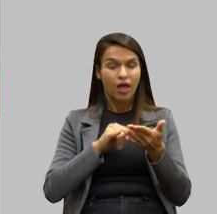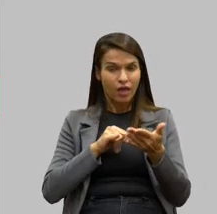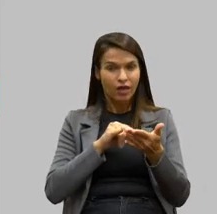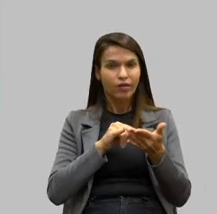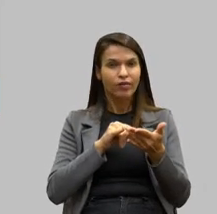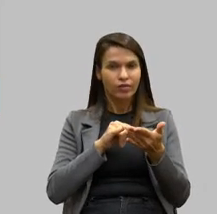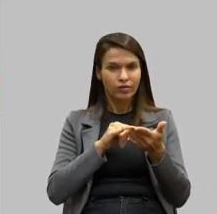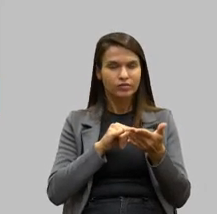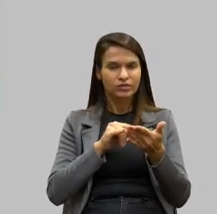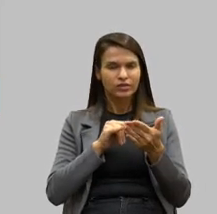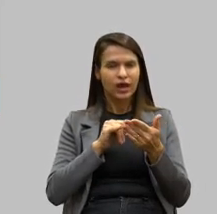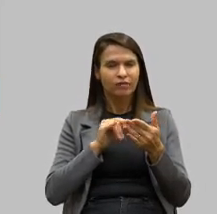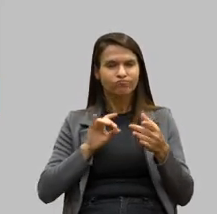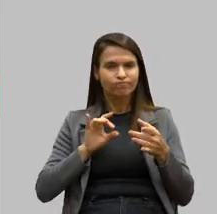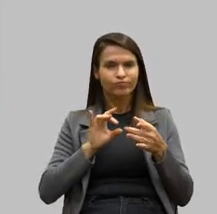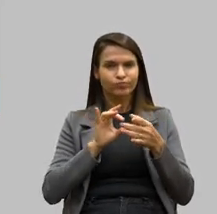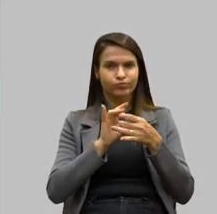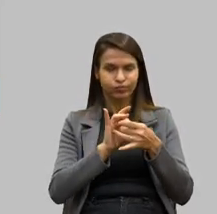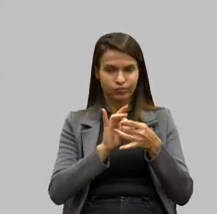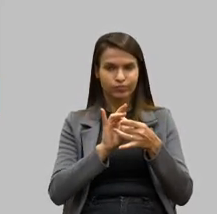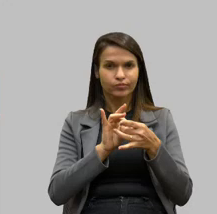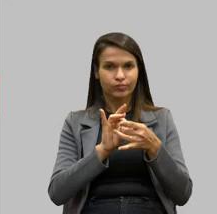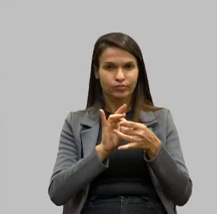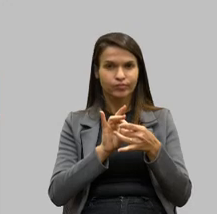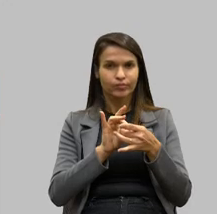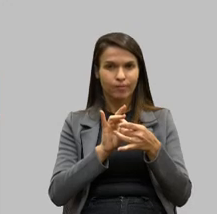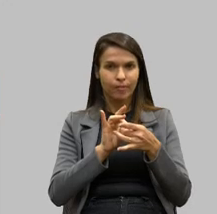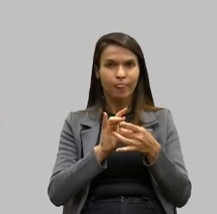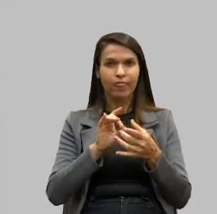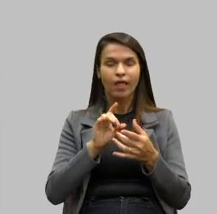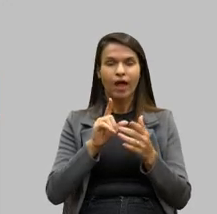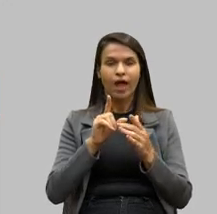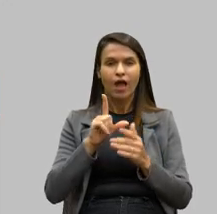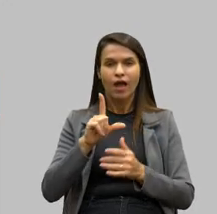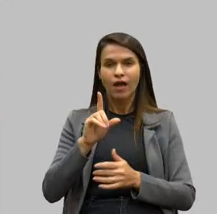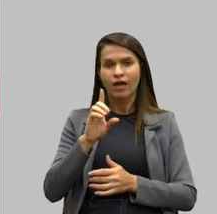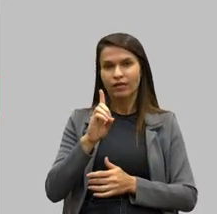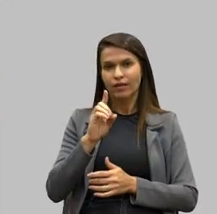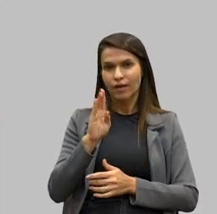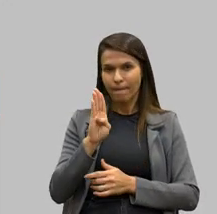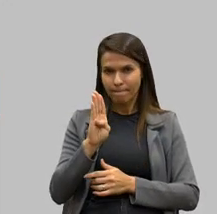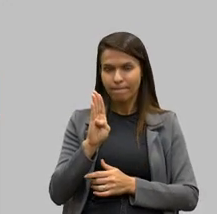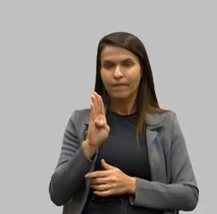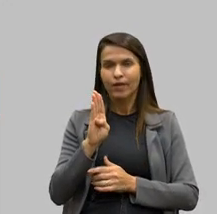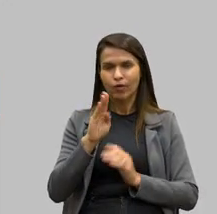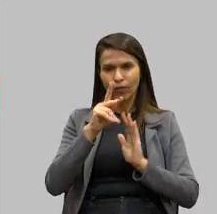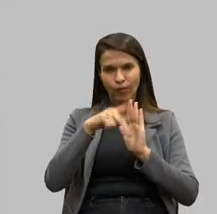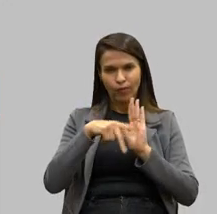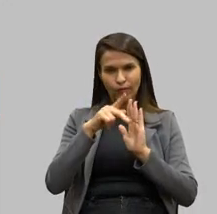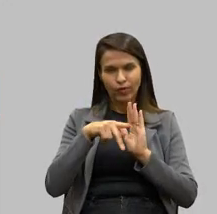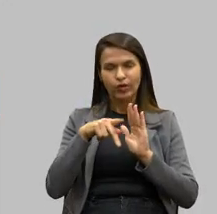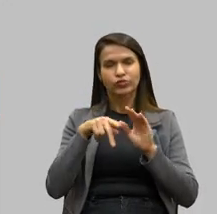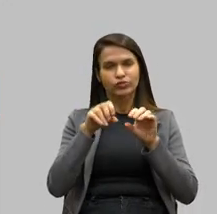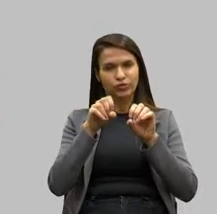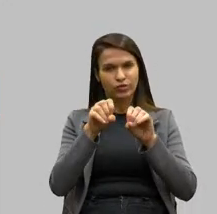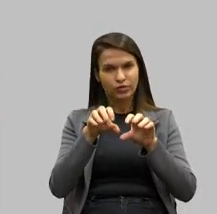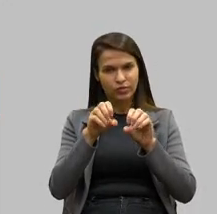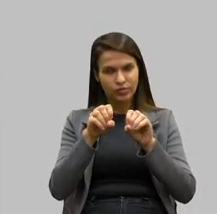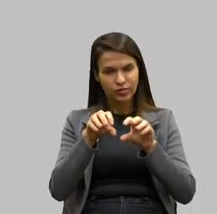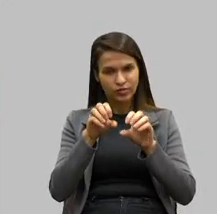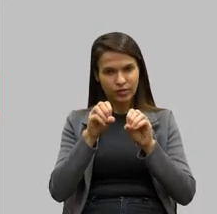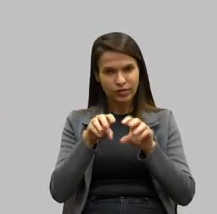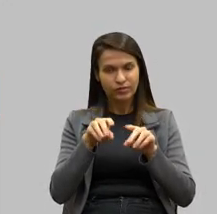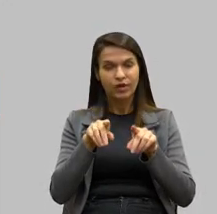está alinhada com a LDB, com o Plano Nacional de Educação, com o Plano Estadual de Educação e